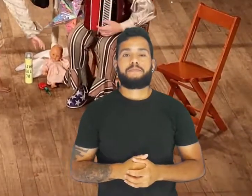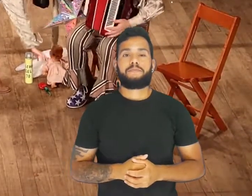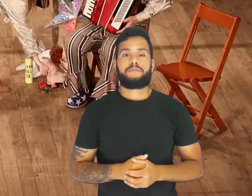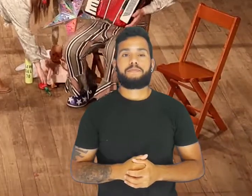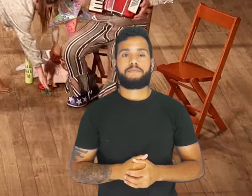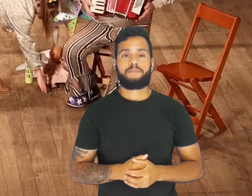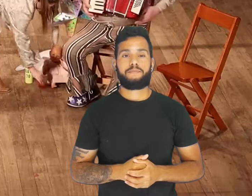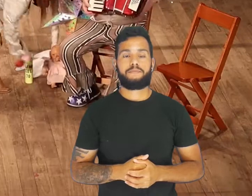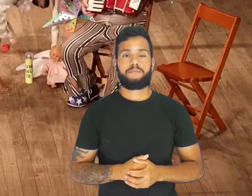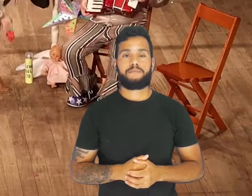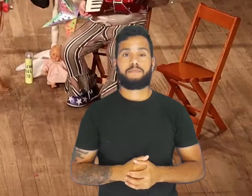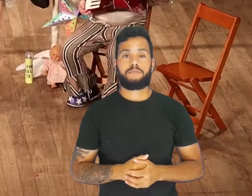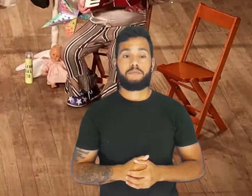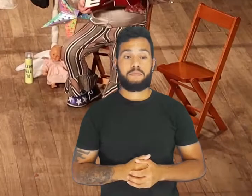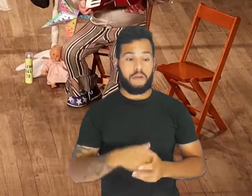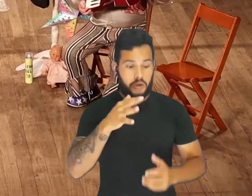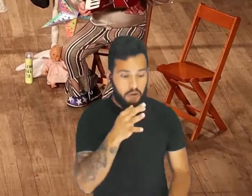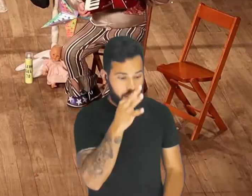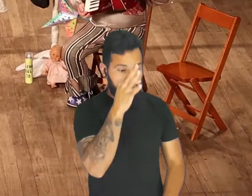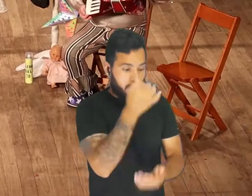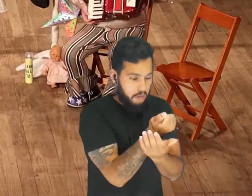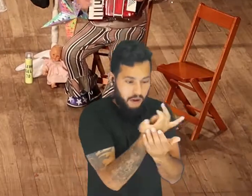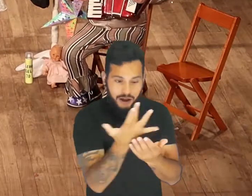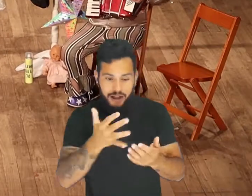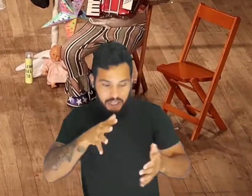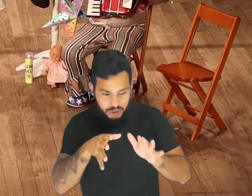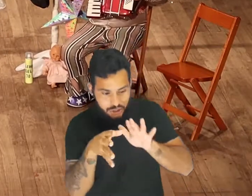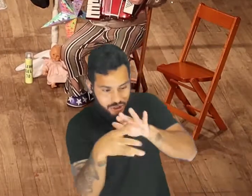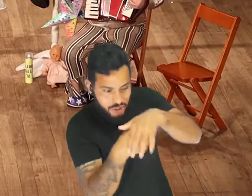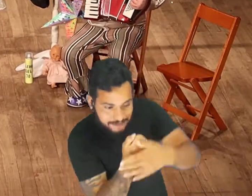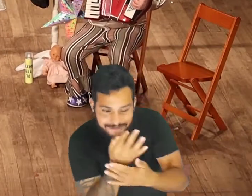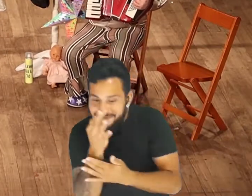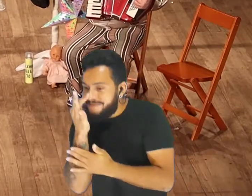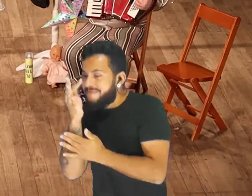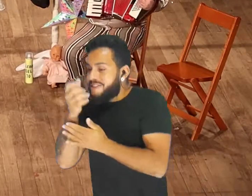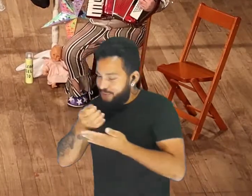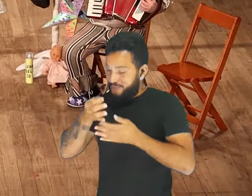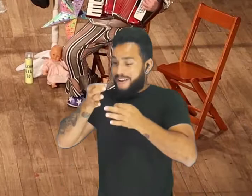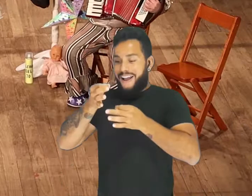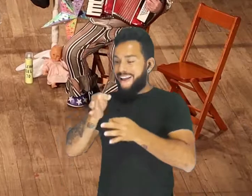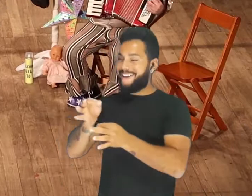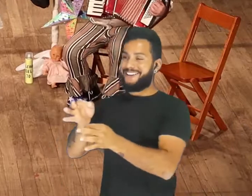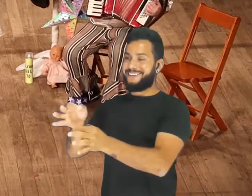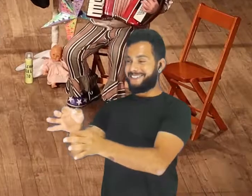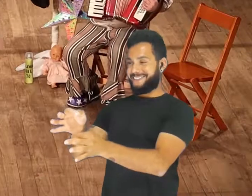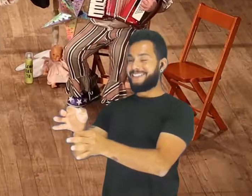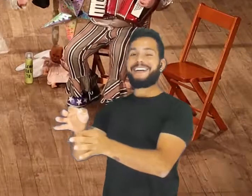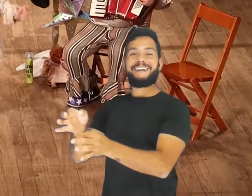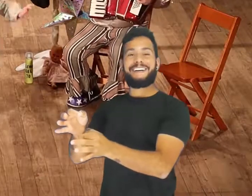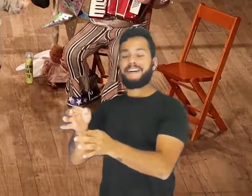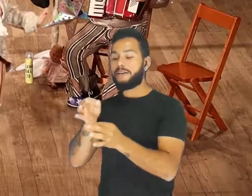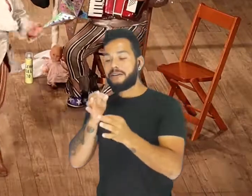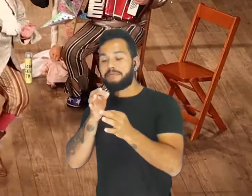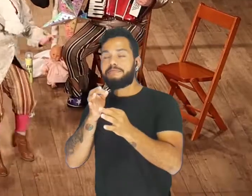Vamos lá. Roubei a flor do seu jardim. Ai, ai,